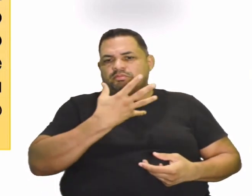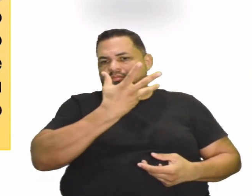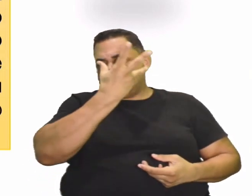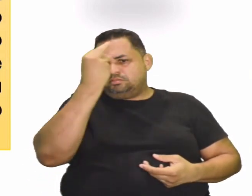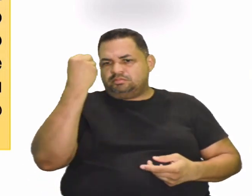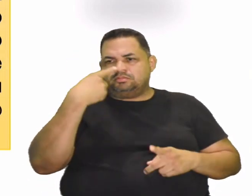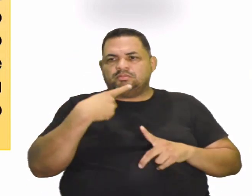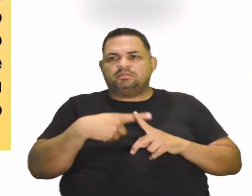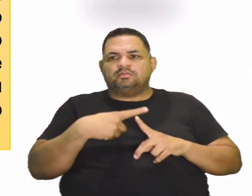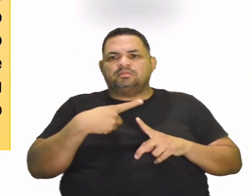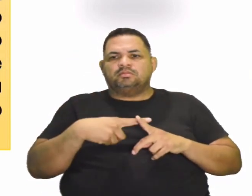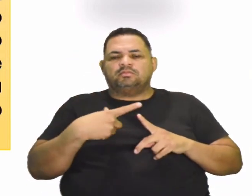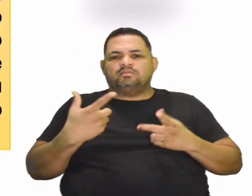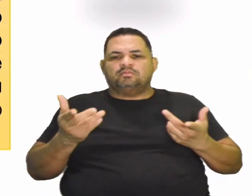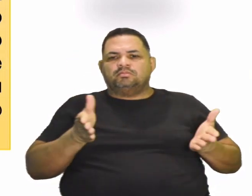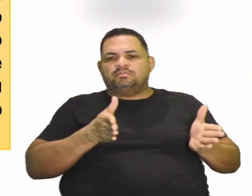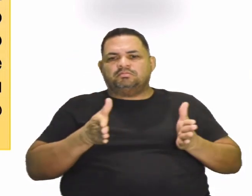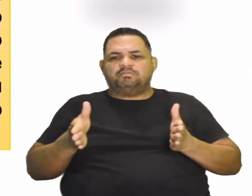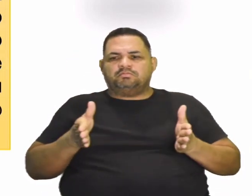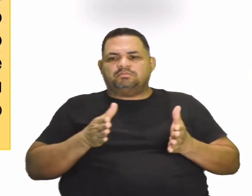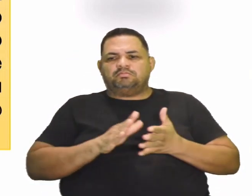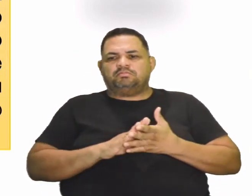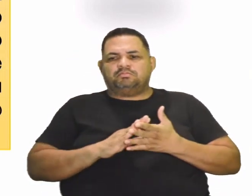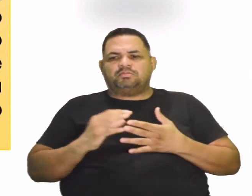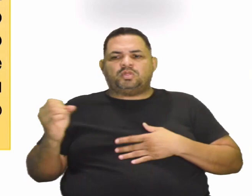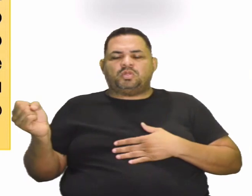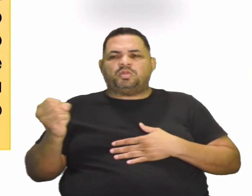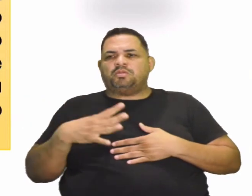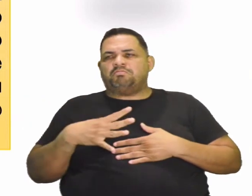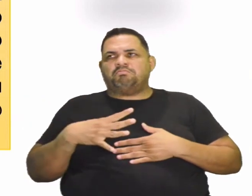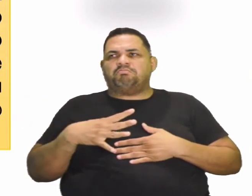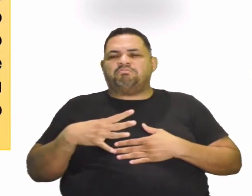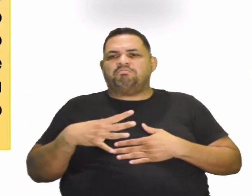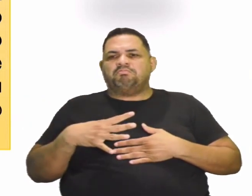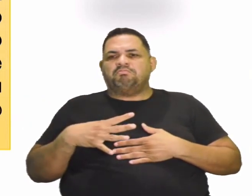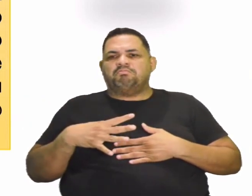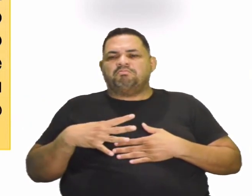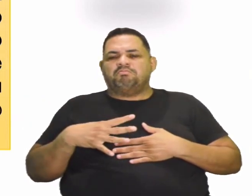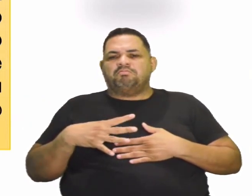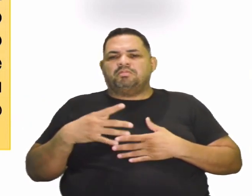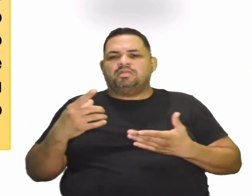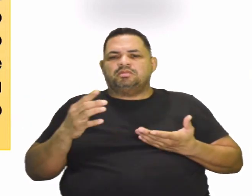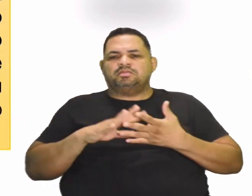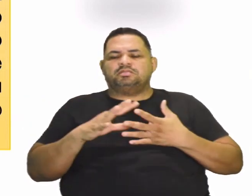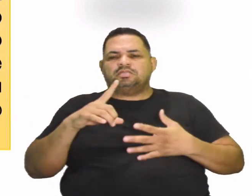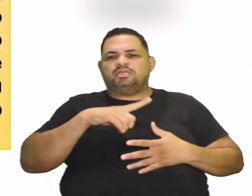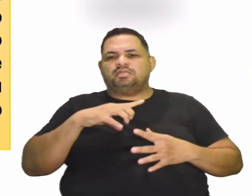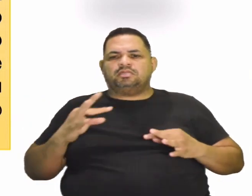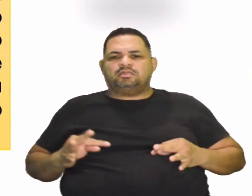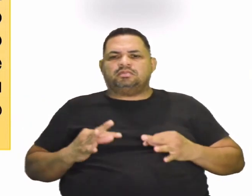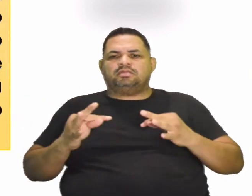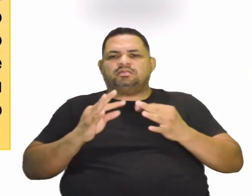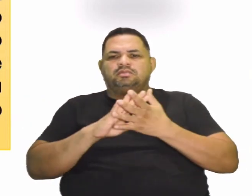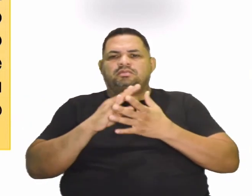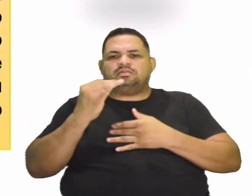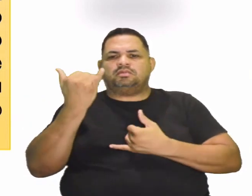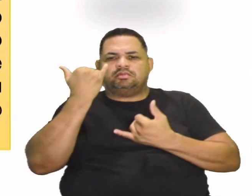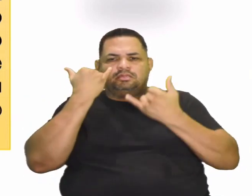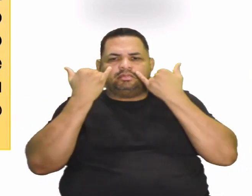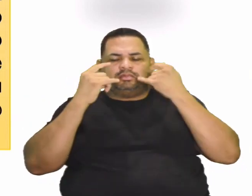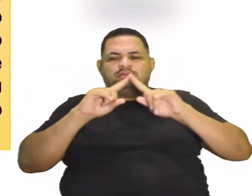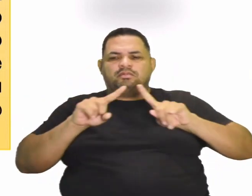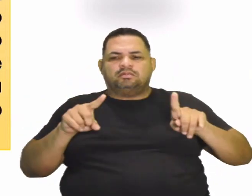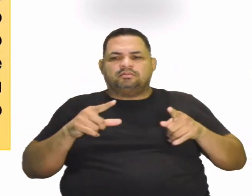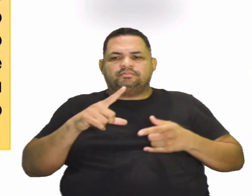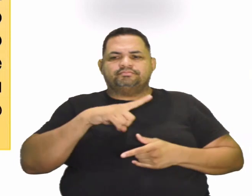Porque estamos num período contemporâneo com muita tecnologia, acesso a muita informação, porém